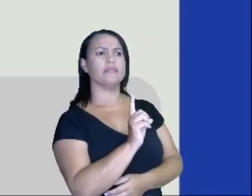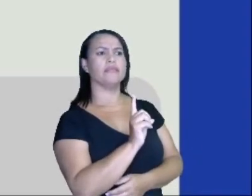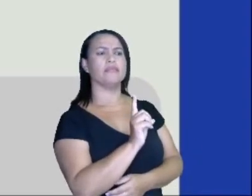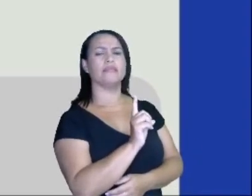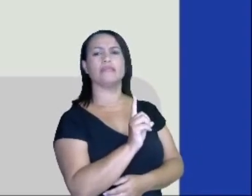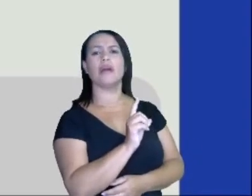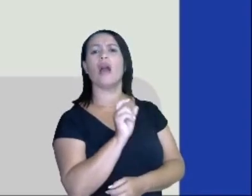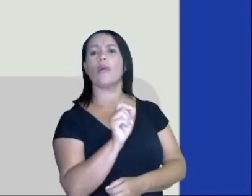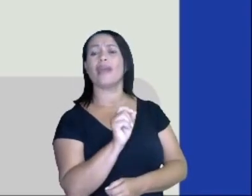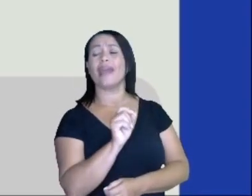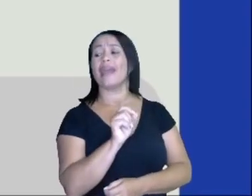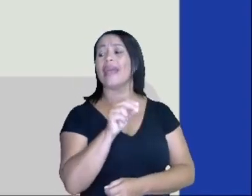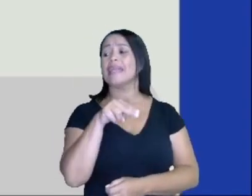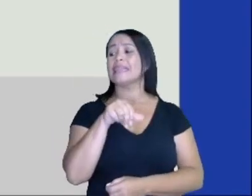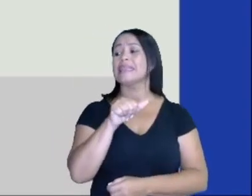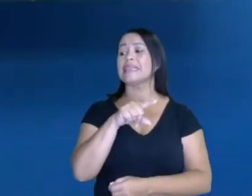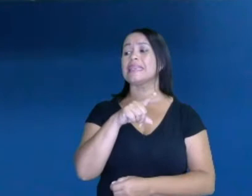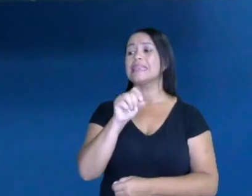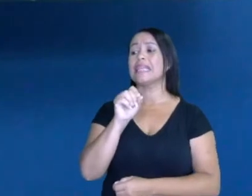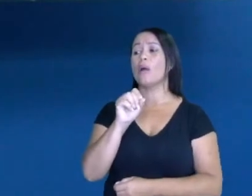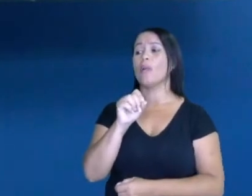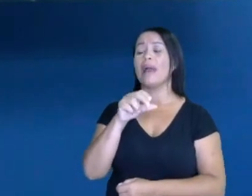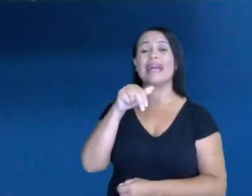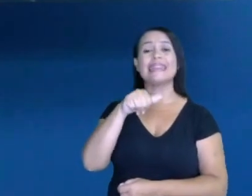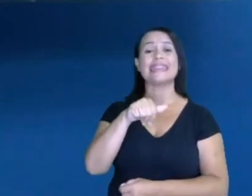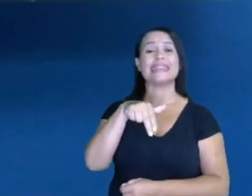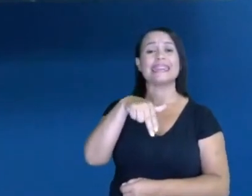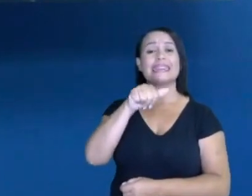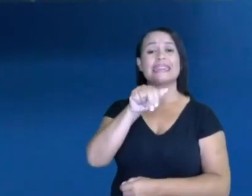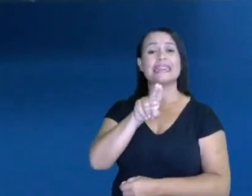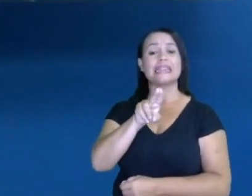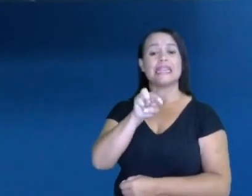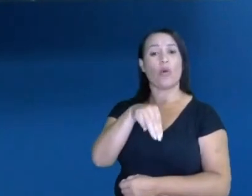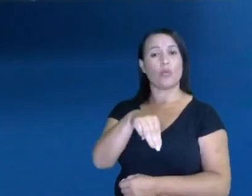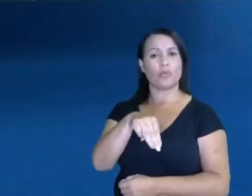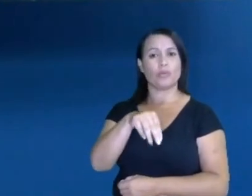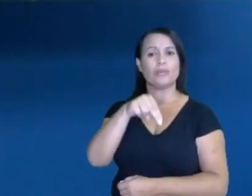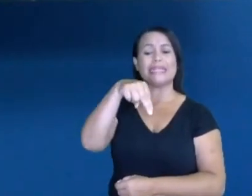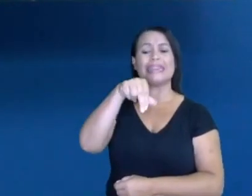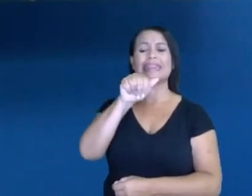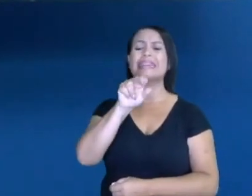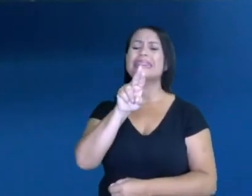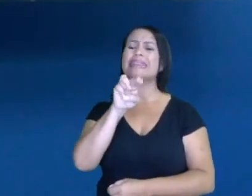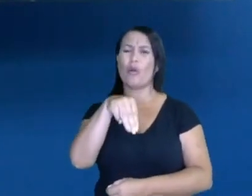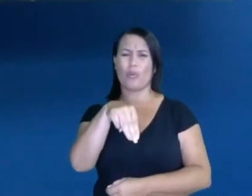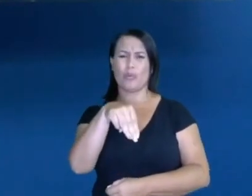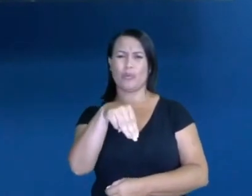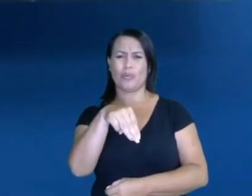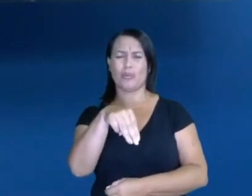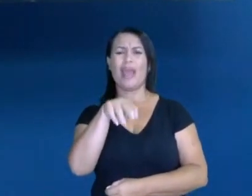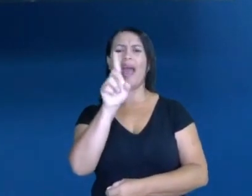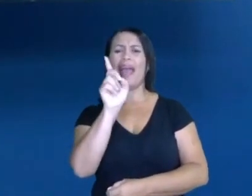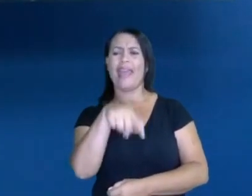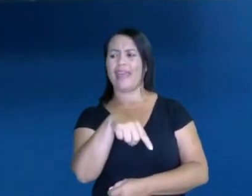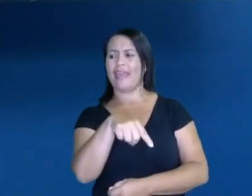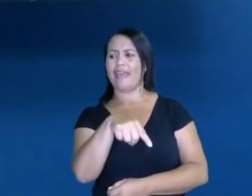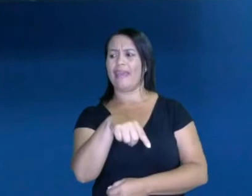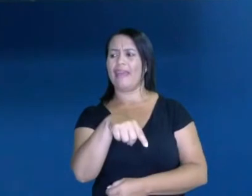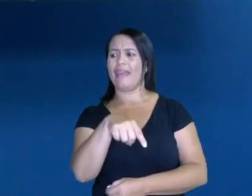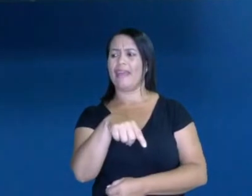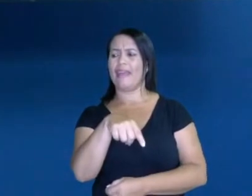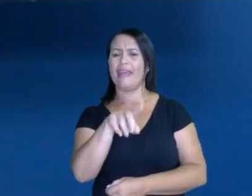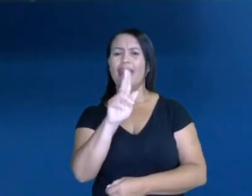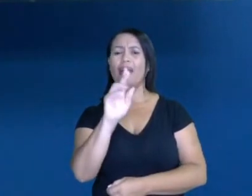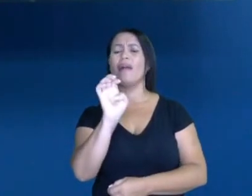é a linguagem da internet, ou seja, o internetês. Não é aquele não mais convencional. Não é. Percebam que o é também